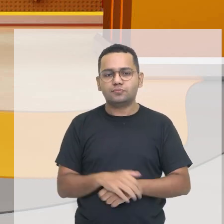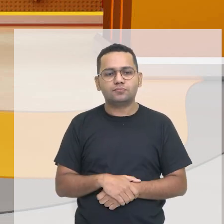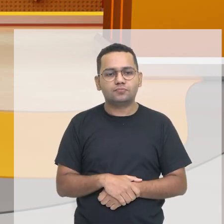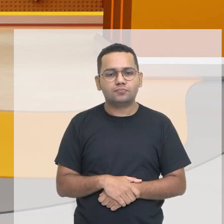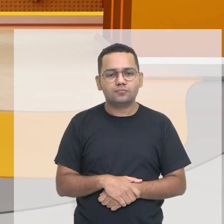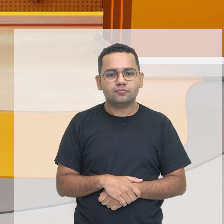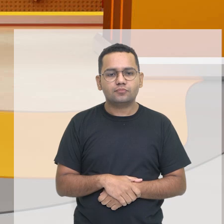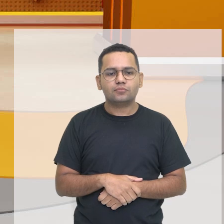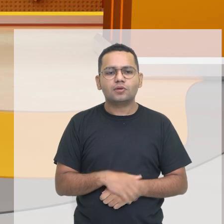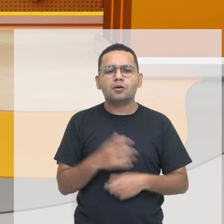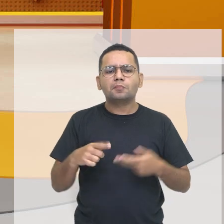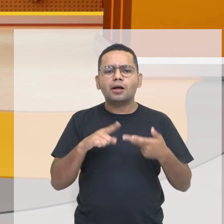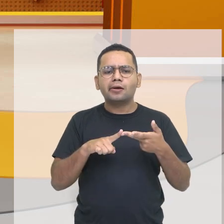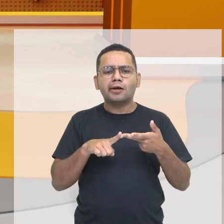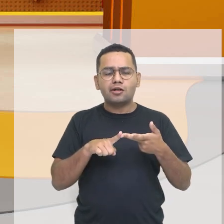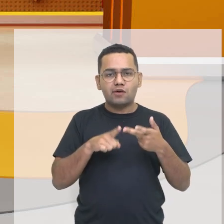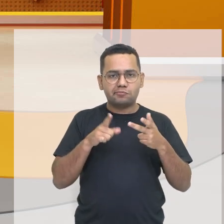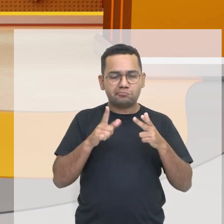anistia em